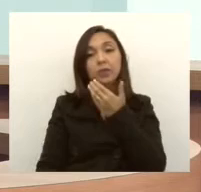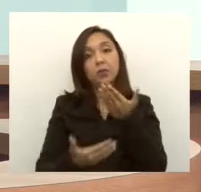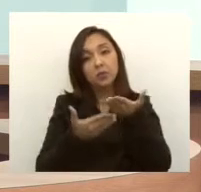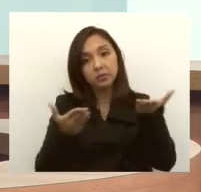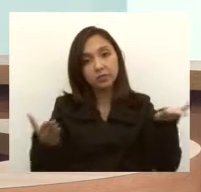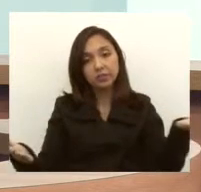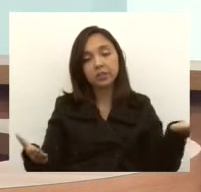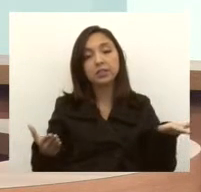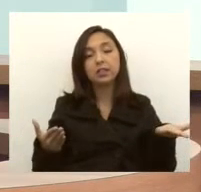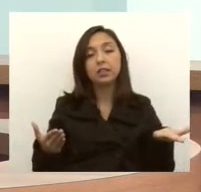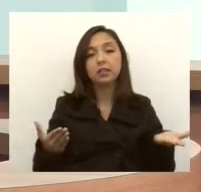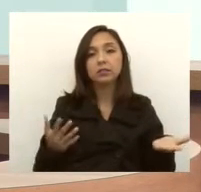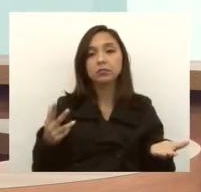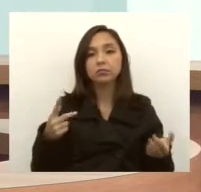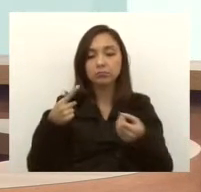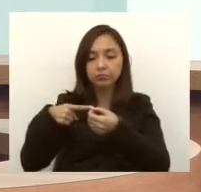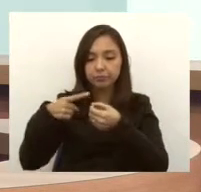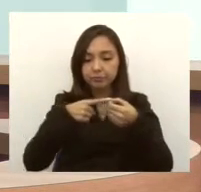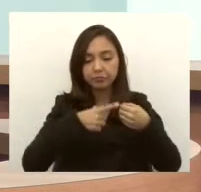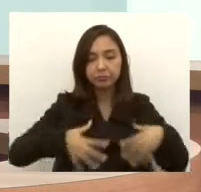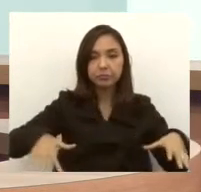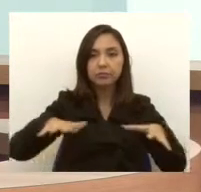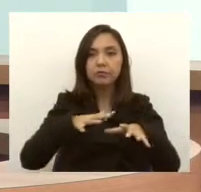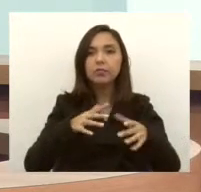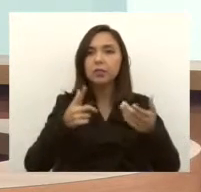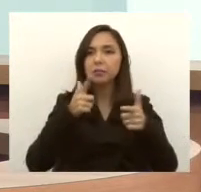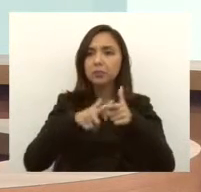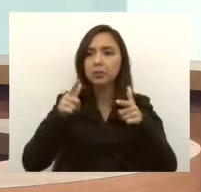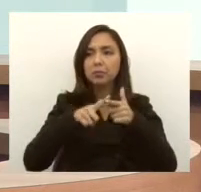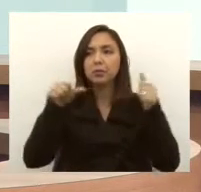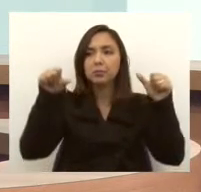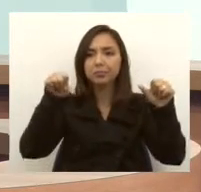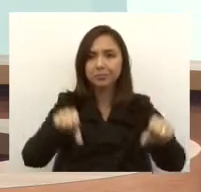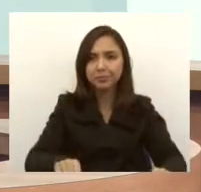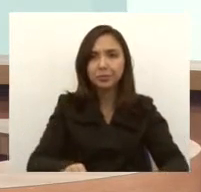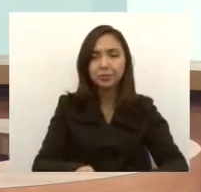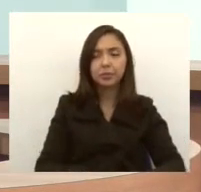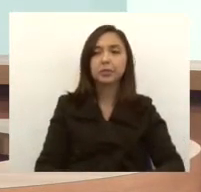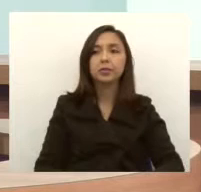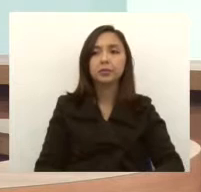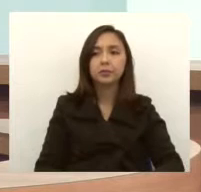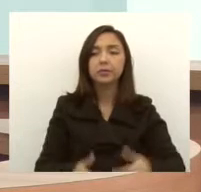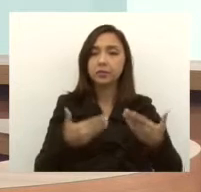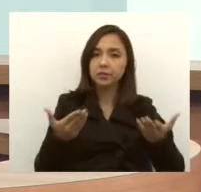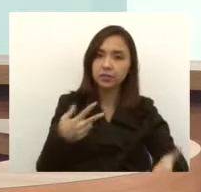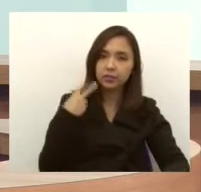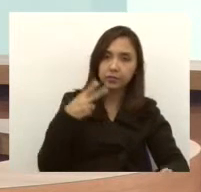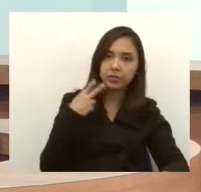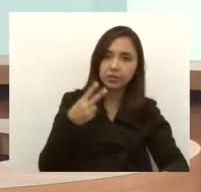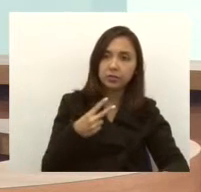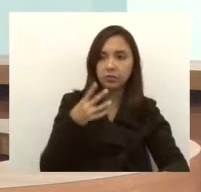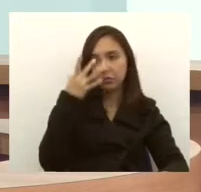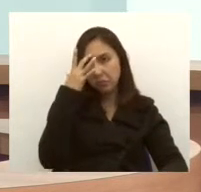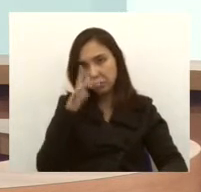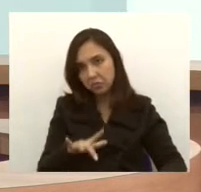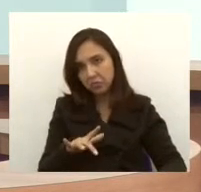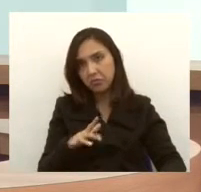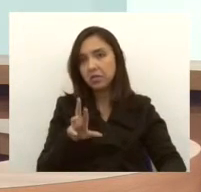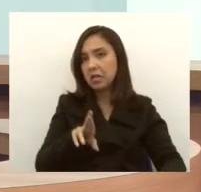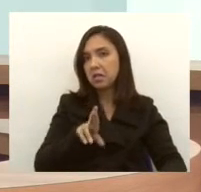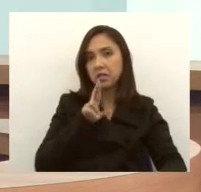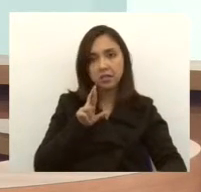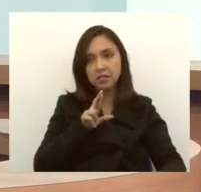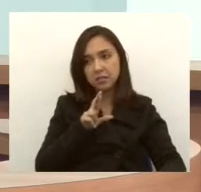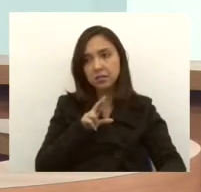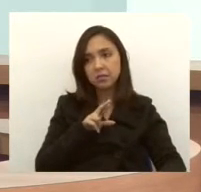Então, senhor, a situação do município está caótica, cada dia pior. Então, vereador, não sei quando chegará a resposta do